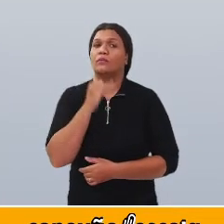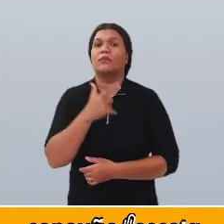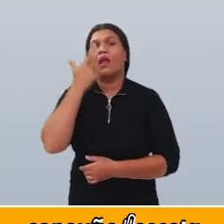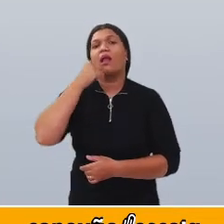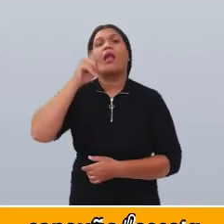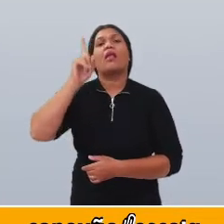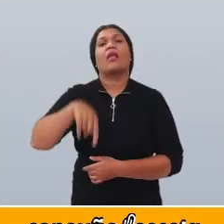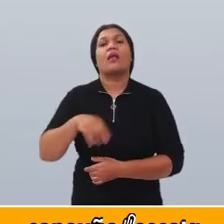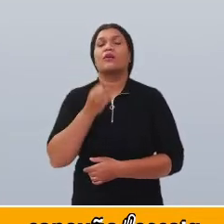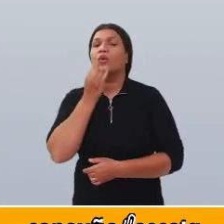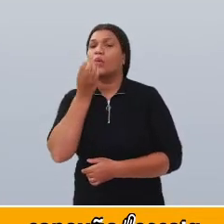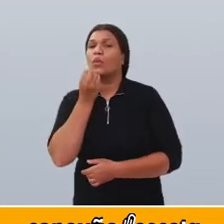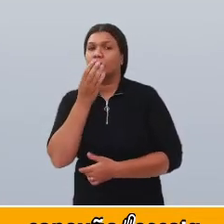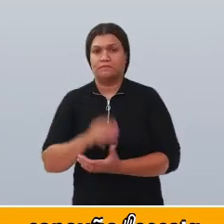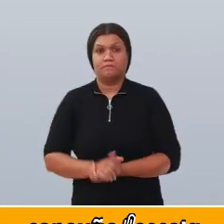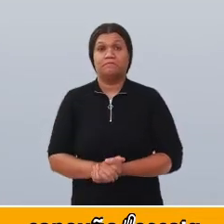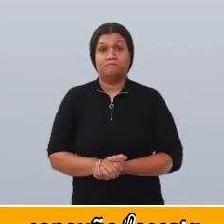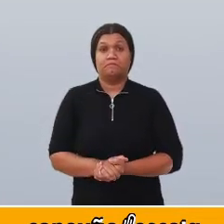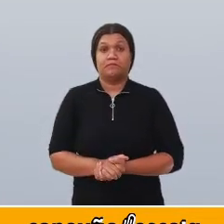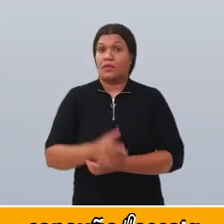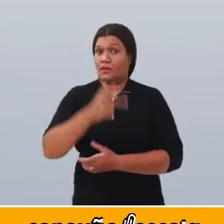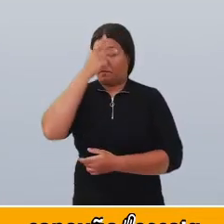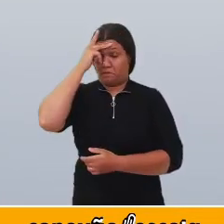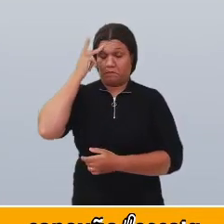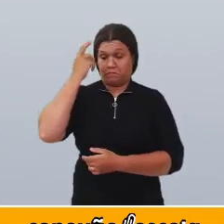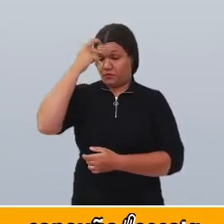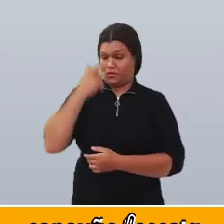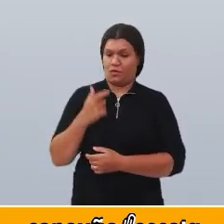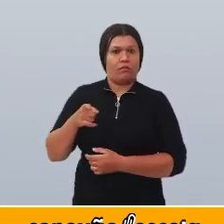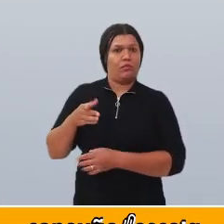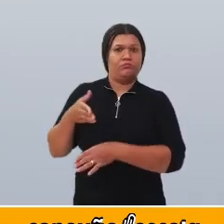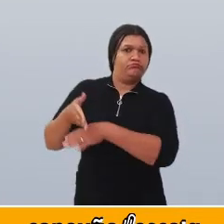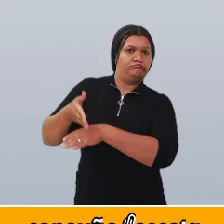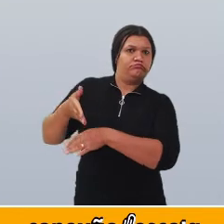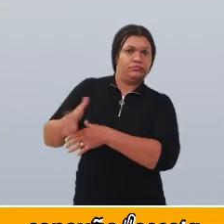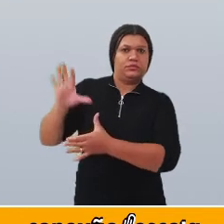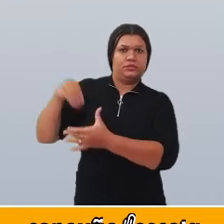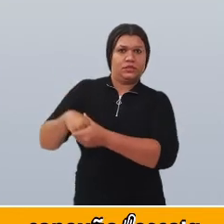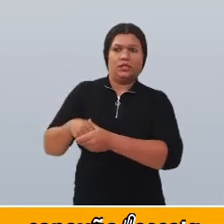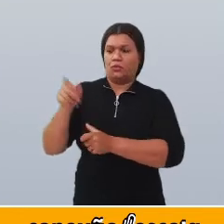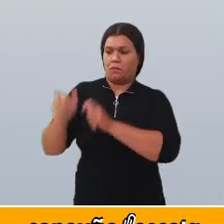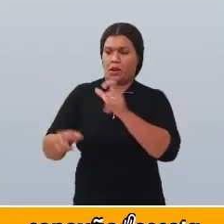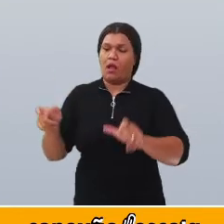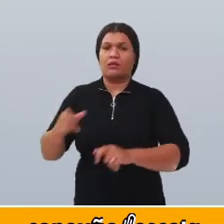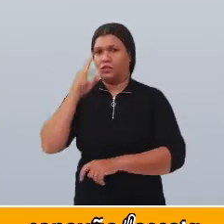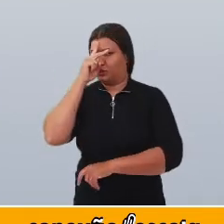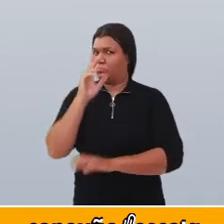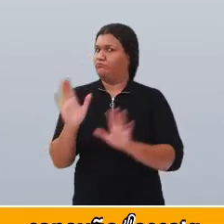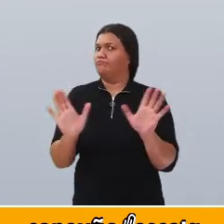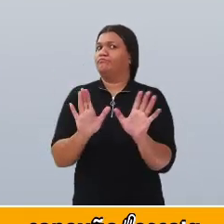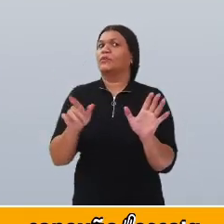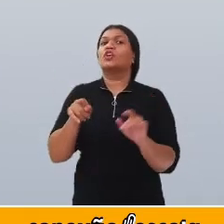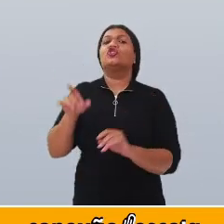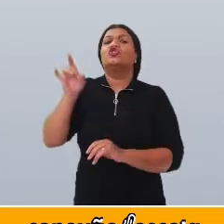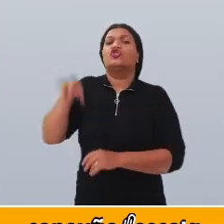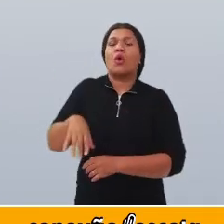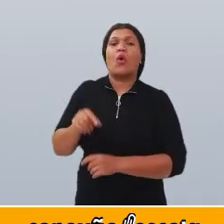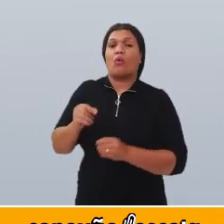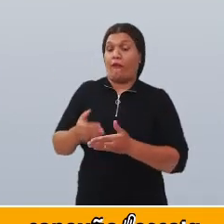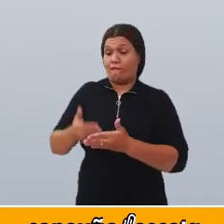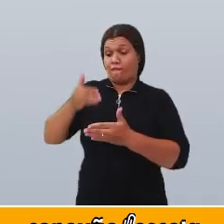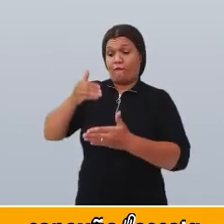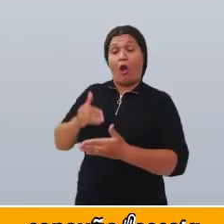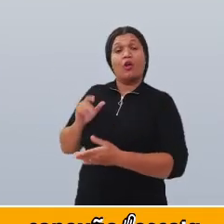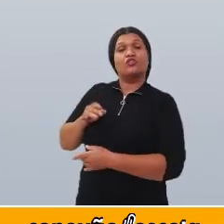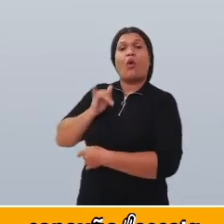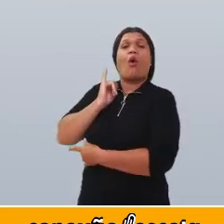narrador. O narrador, ele não está participando como um personagem da história. Ele está de fora